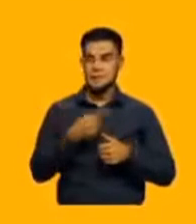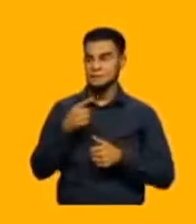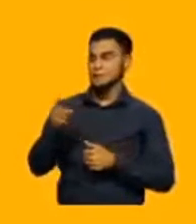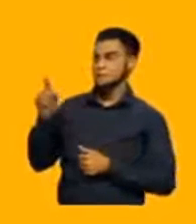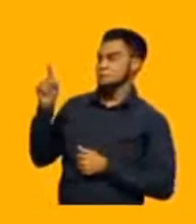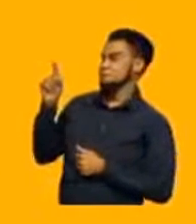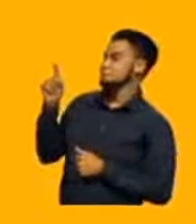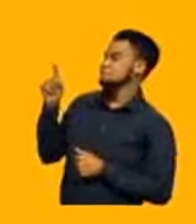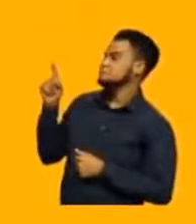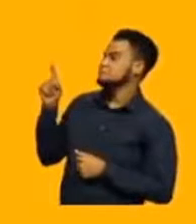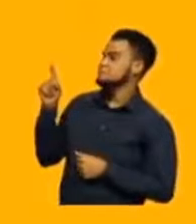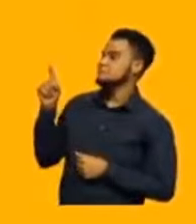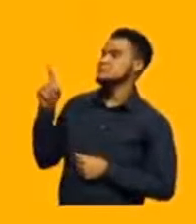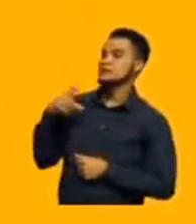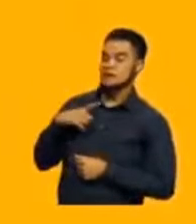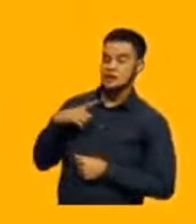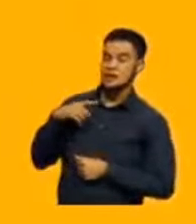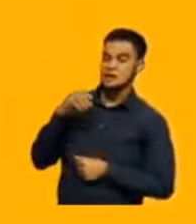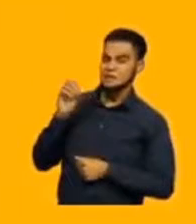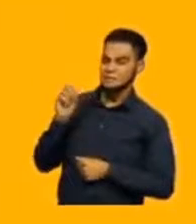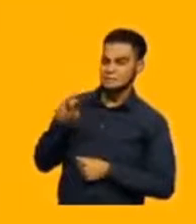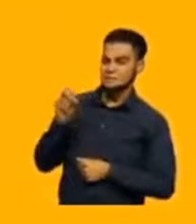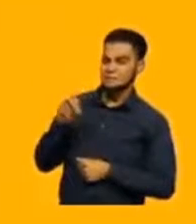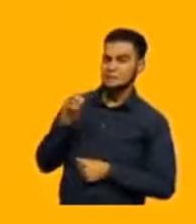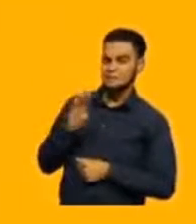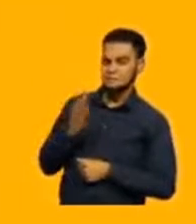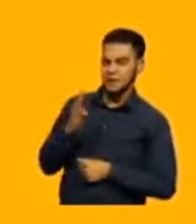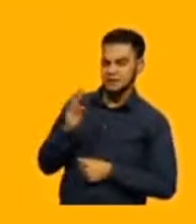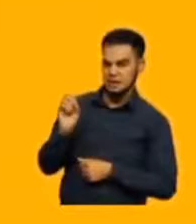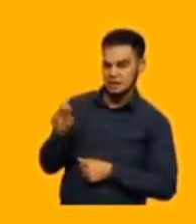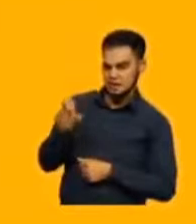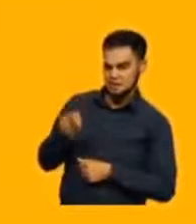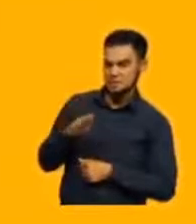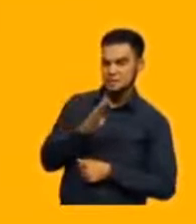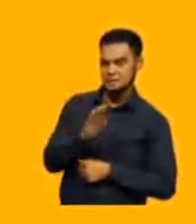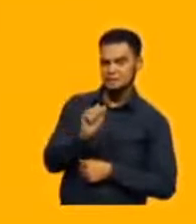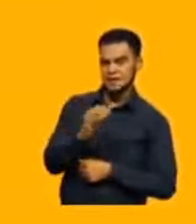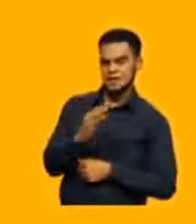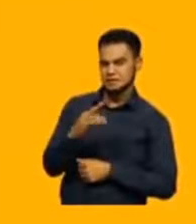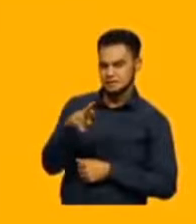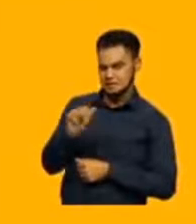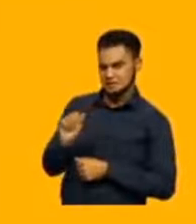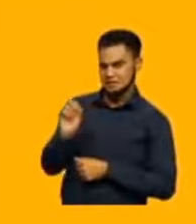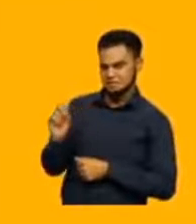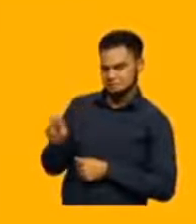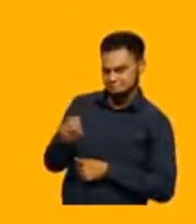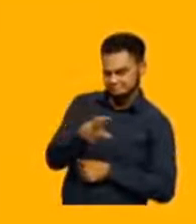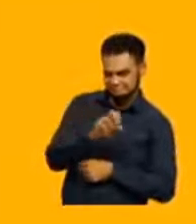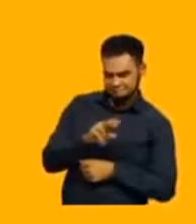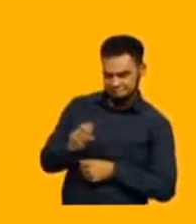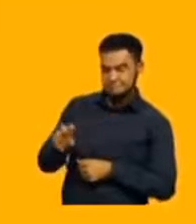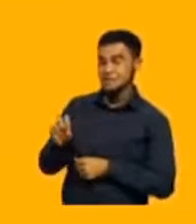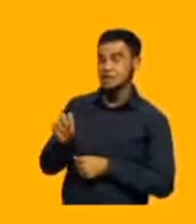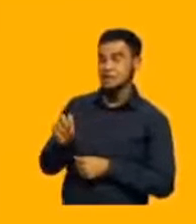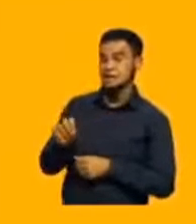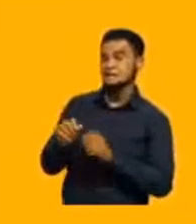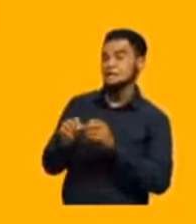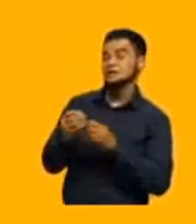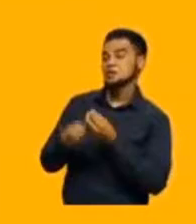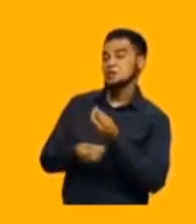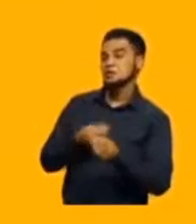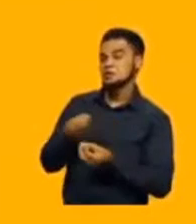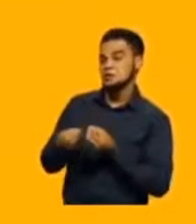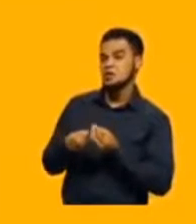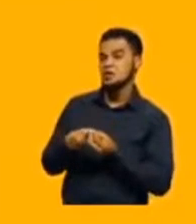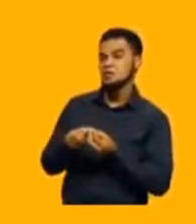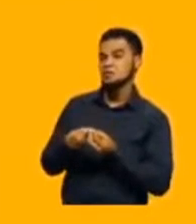vírus bacteriófago, um vírus que vai parasitar as bactérias. Ele vai, então, fazer através de um mecanismo que a